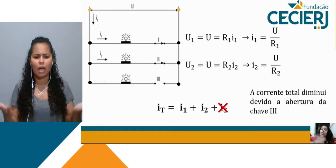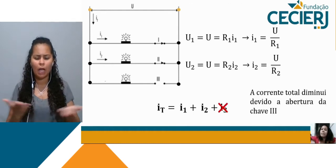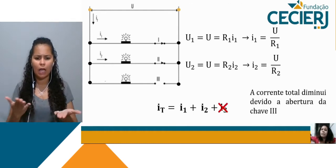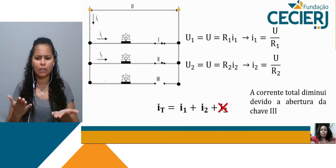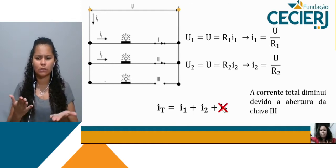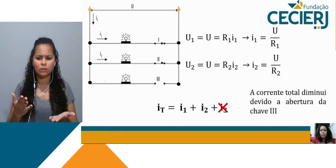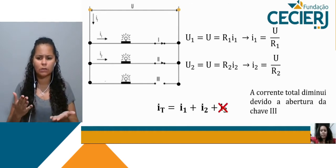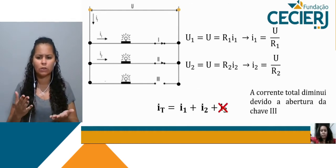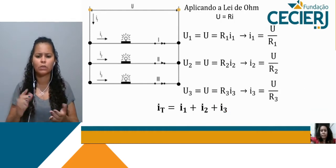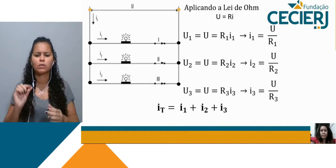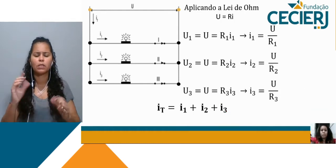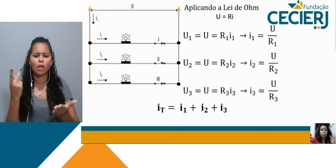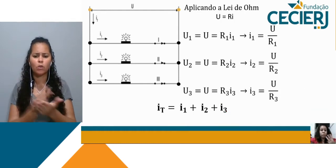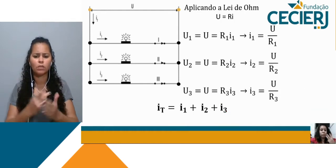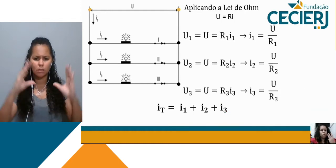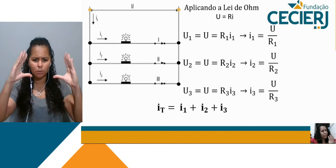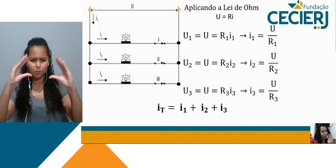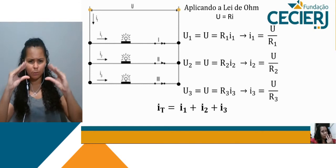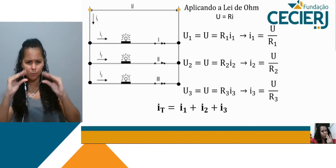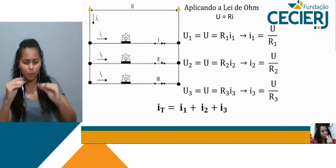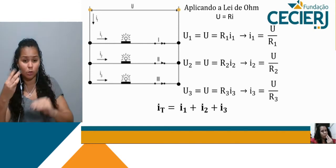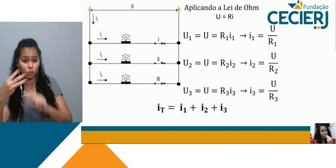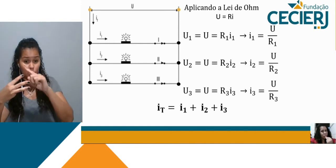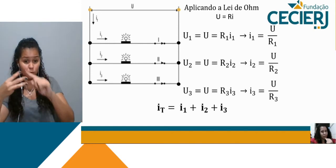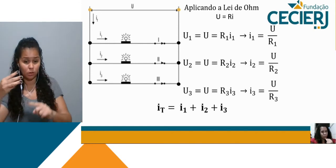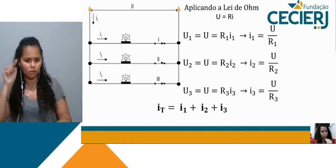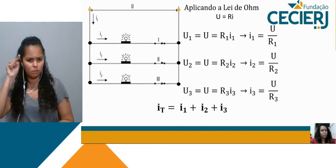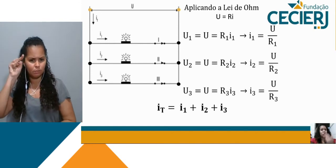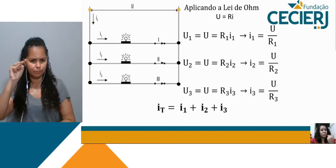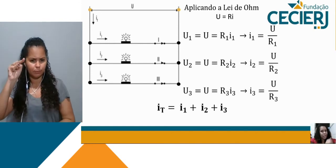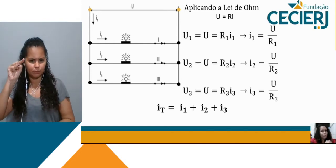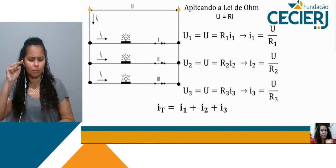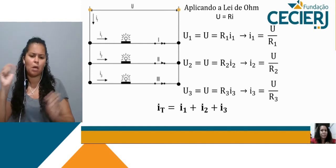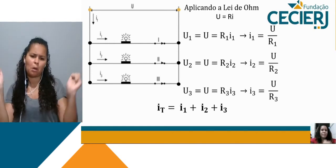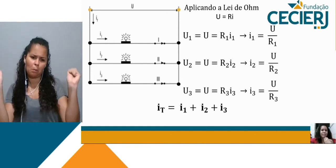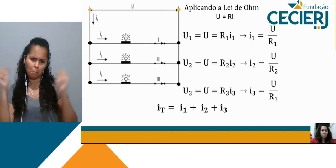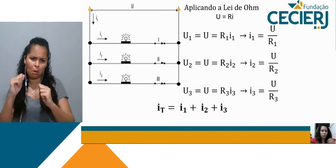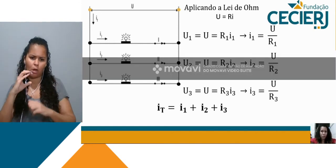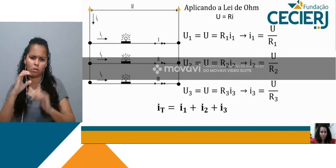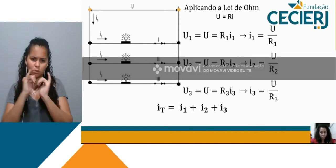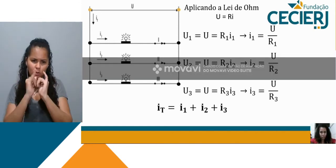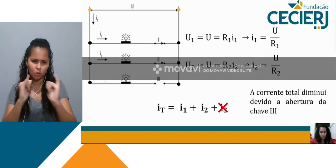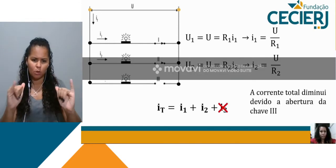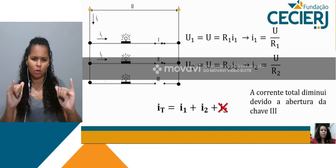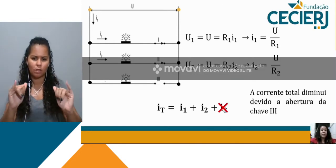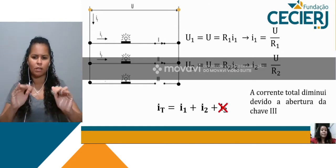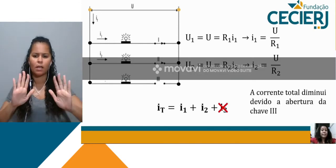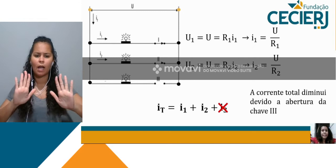aí, desligo. Isso aqui aconteceu com os 3 interruptores fechados. Então, os 3 permitem passagem de